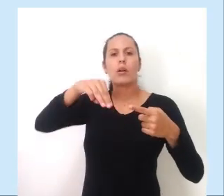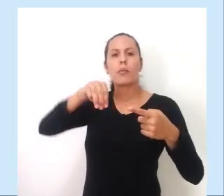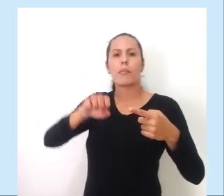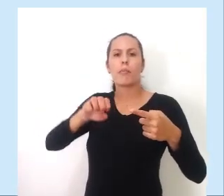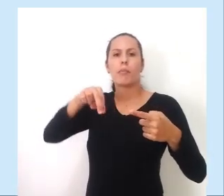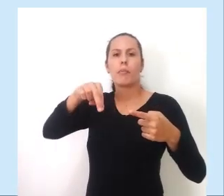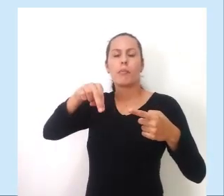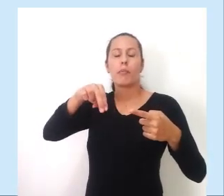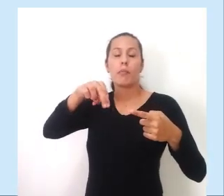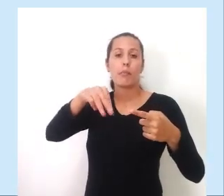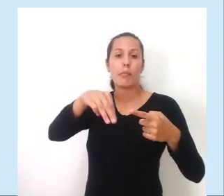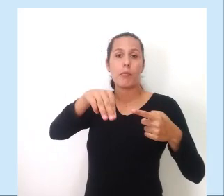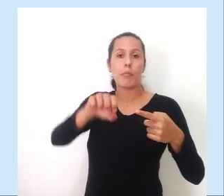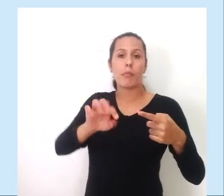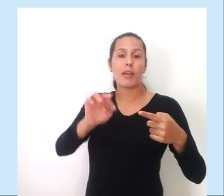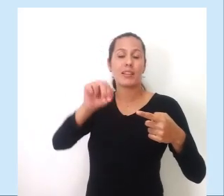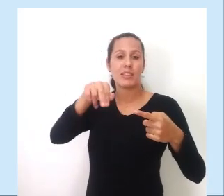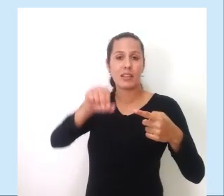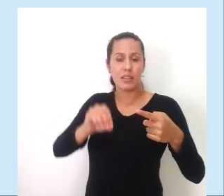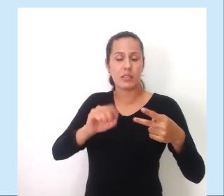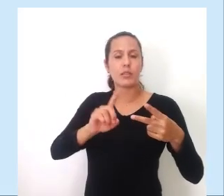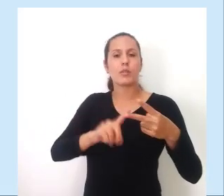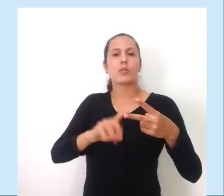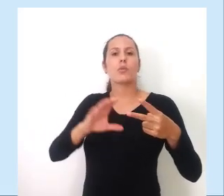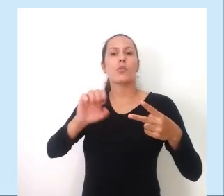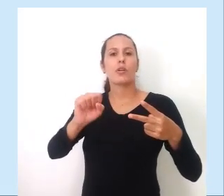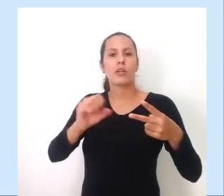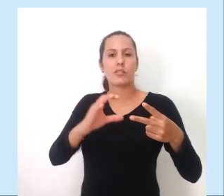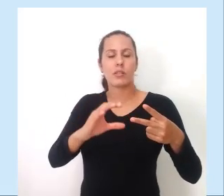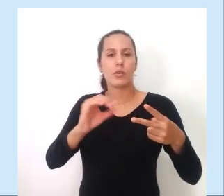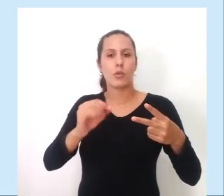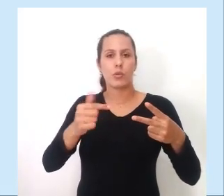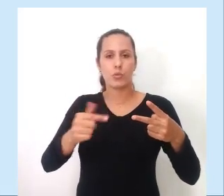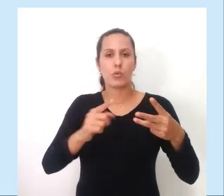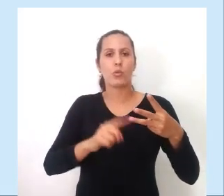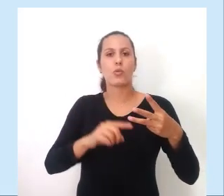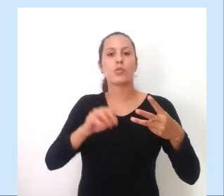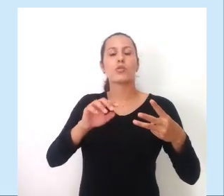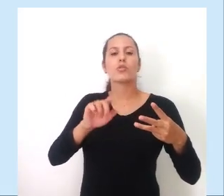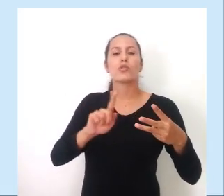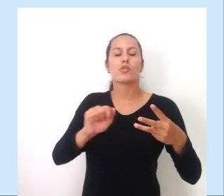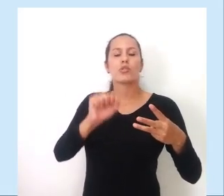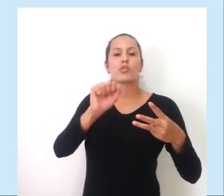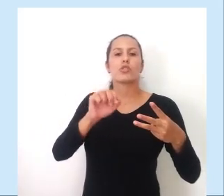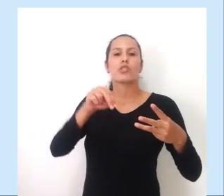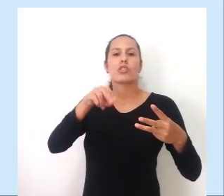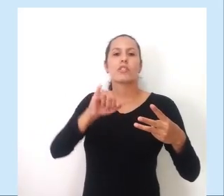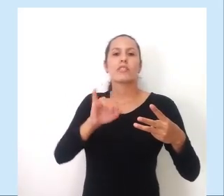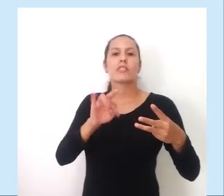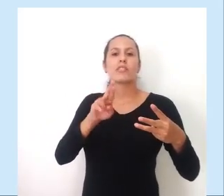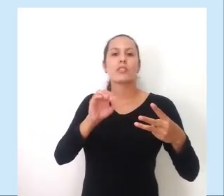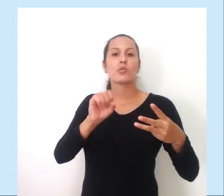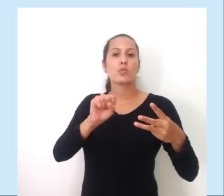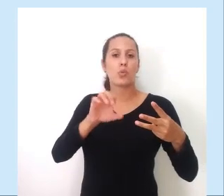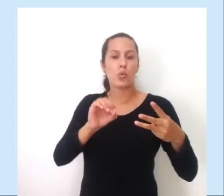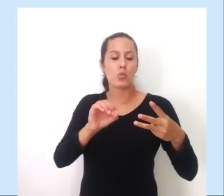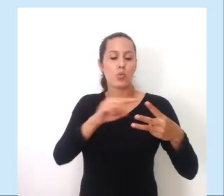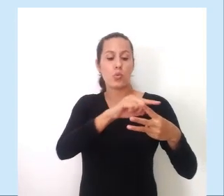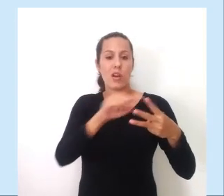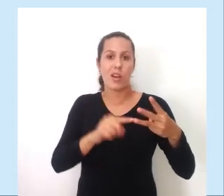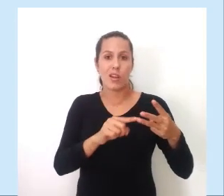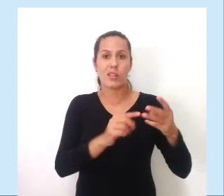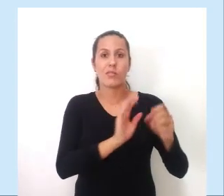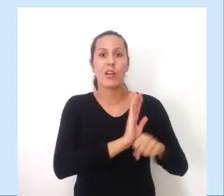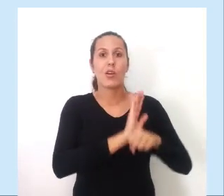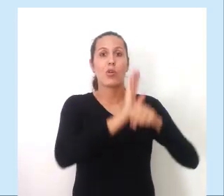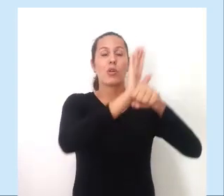gás carbônico, óxido nitroso, que vai contribuir para o efeito quê? O efeito